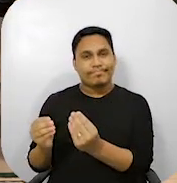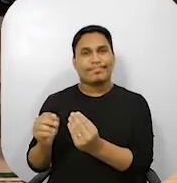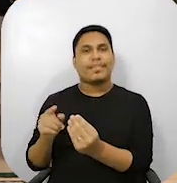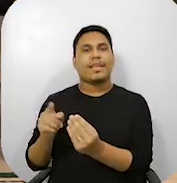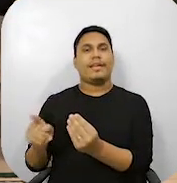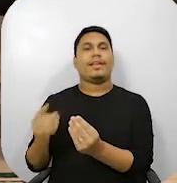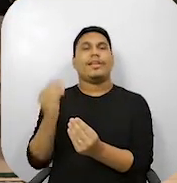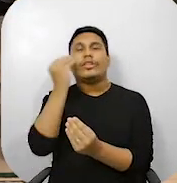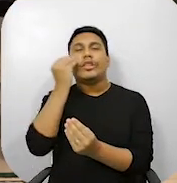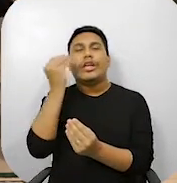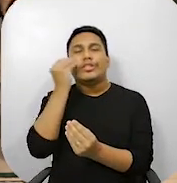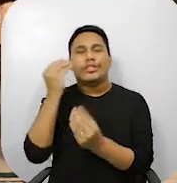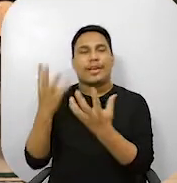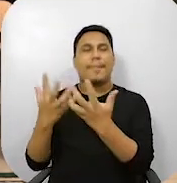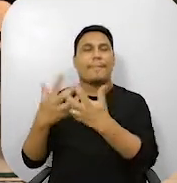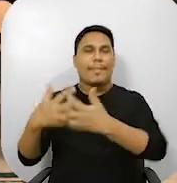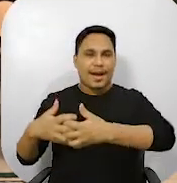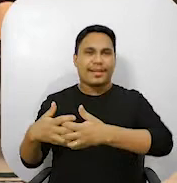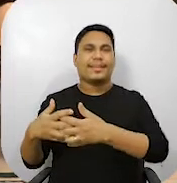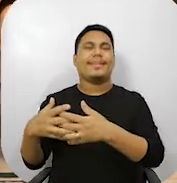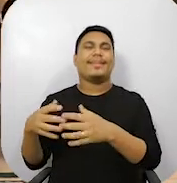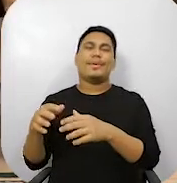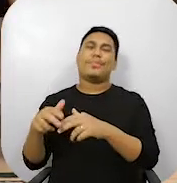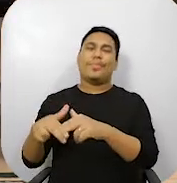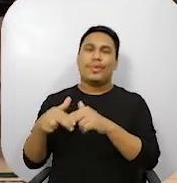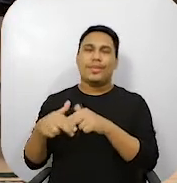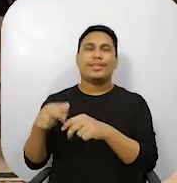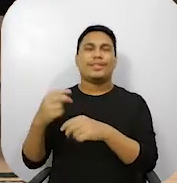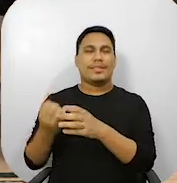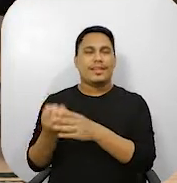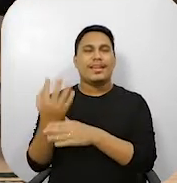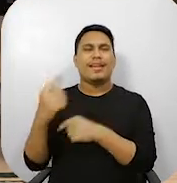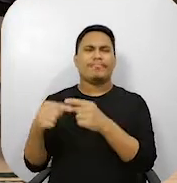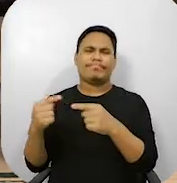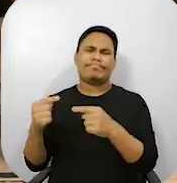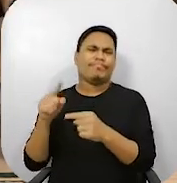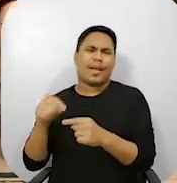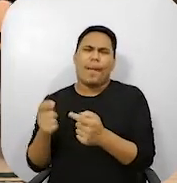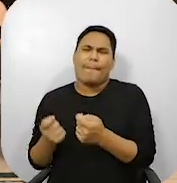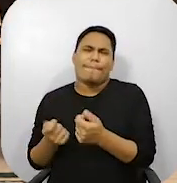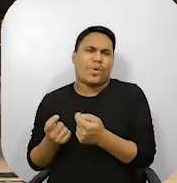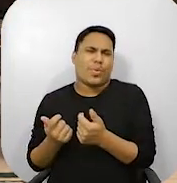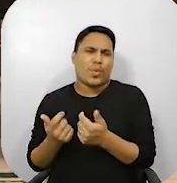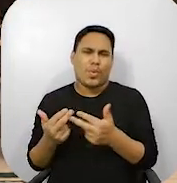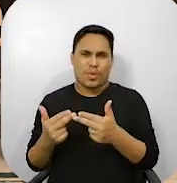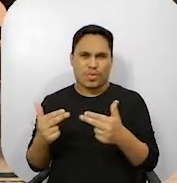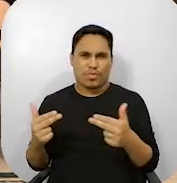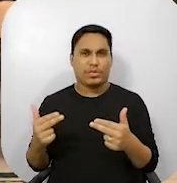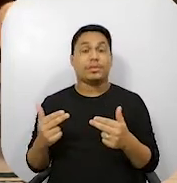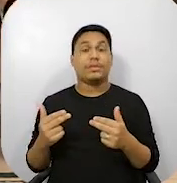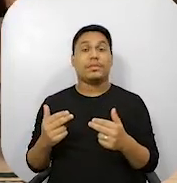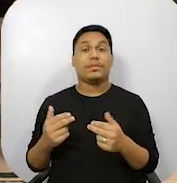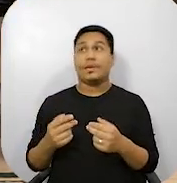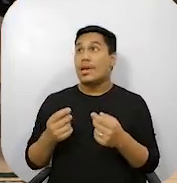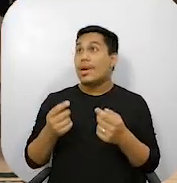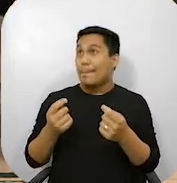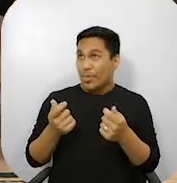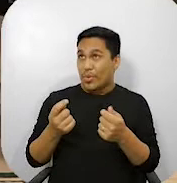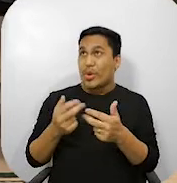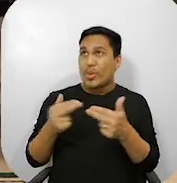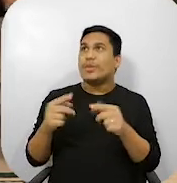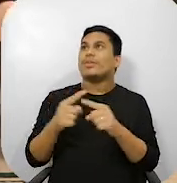testar a máquina e aproveitava e rodava a gente pode dizer coisa era pouca coisa era só pouca coisa mas que tá aqui o significado